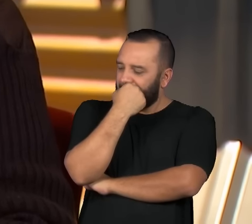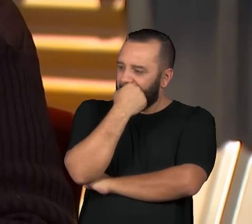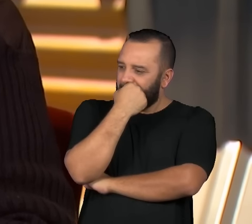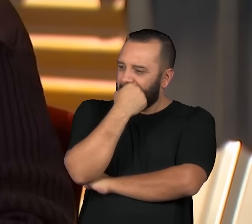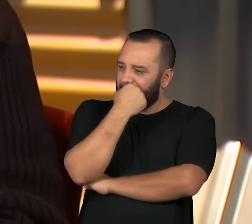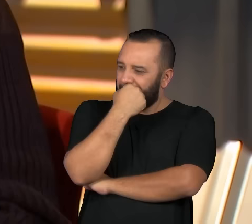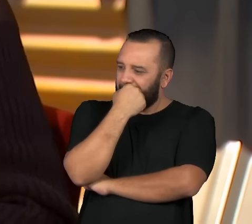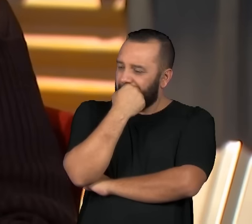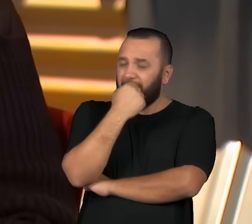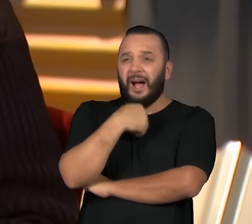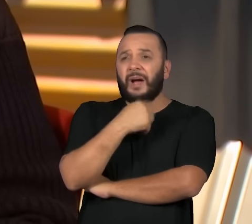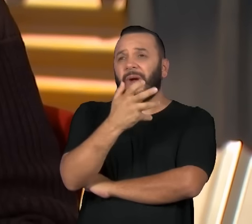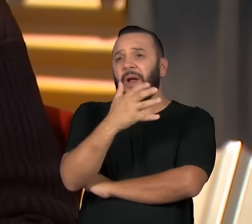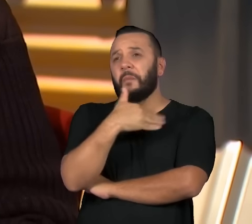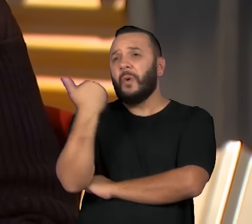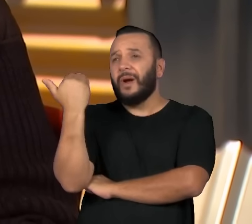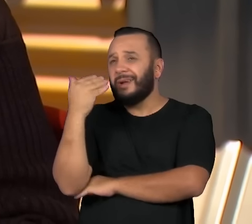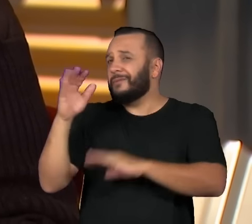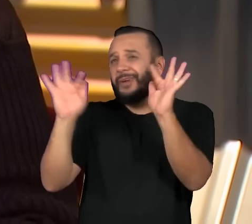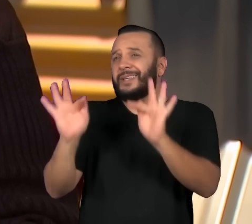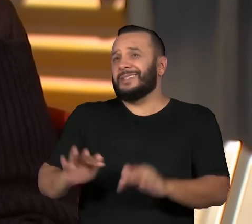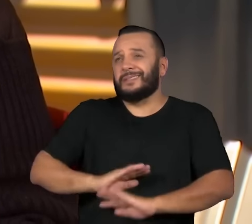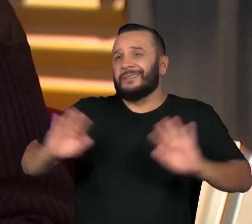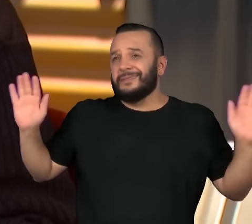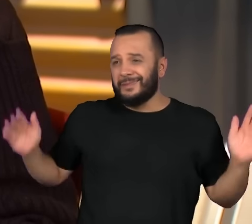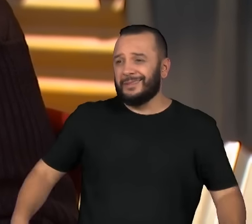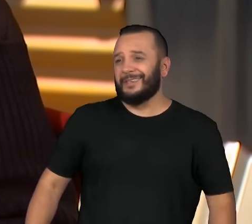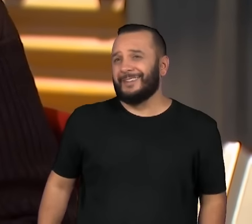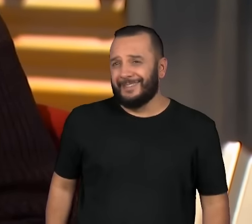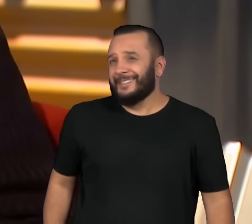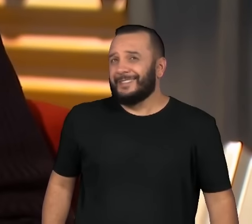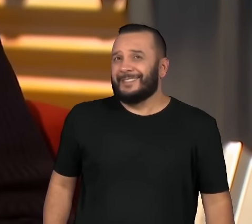Ah, cara, eu quero morrer feliz.